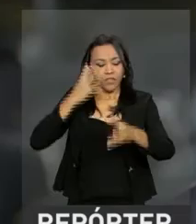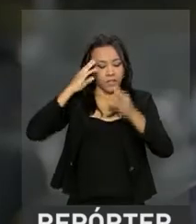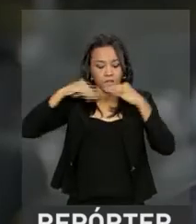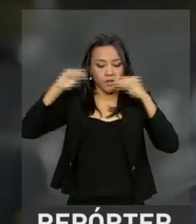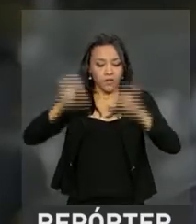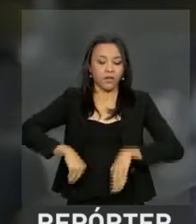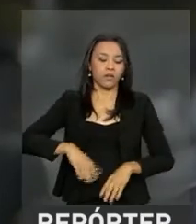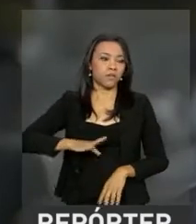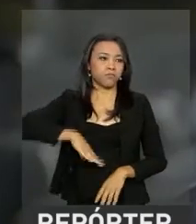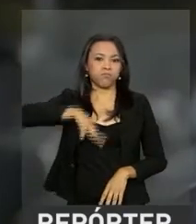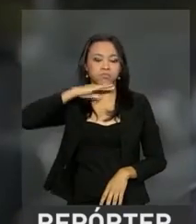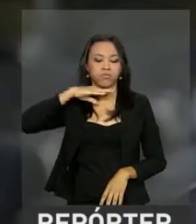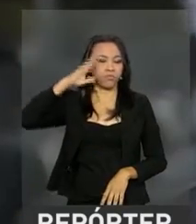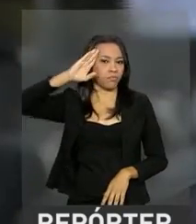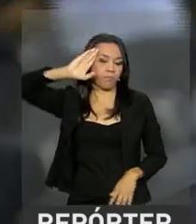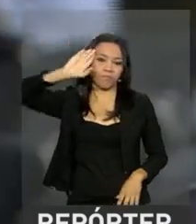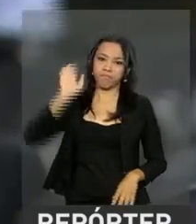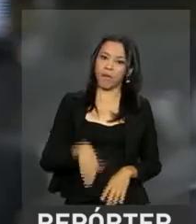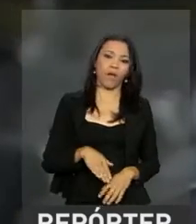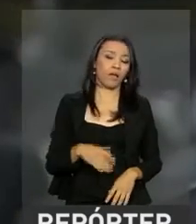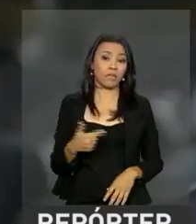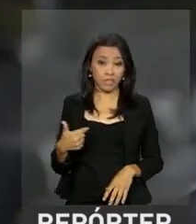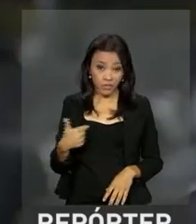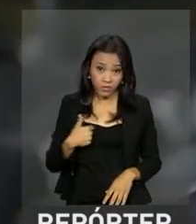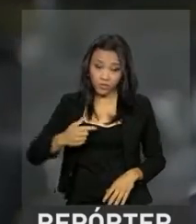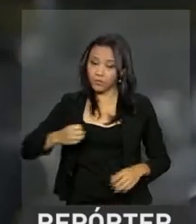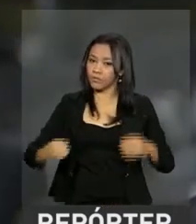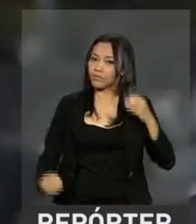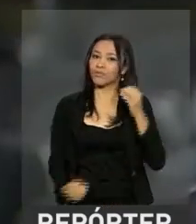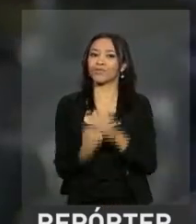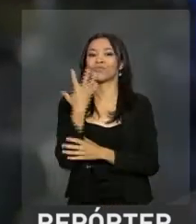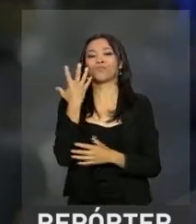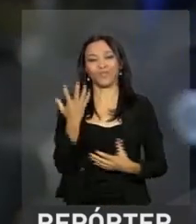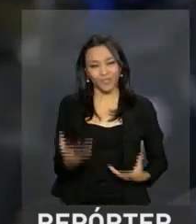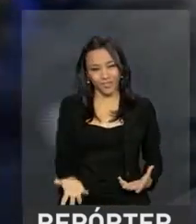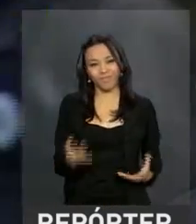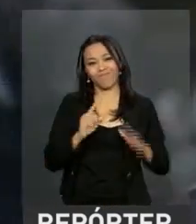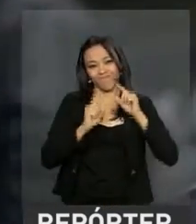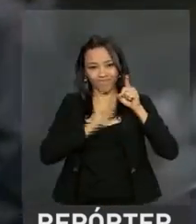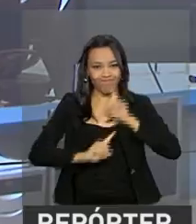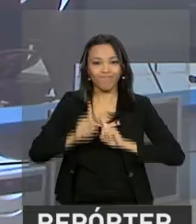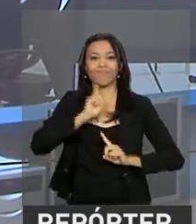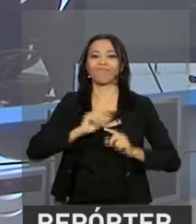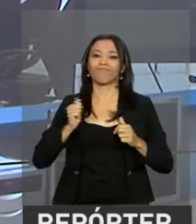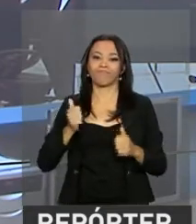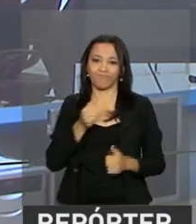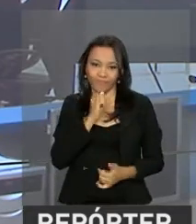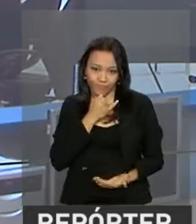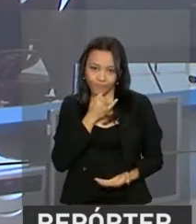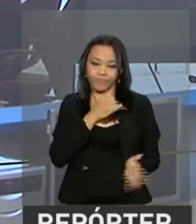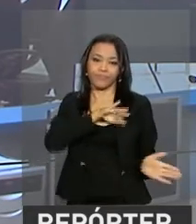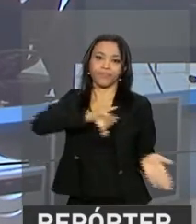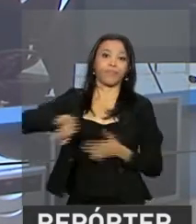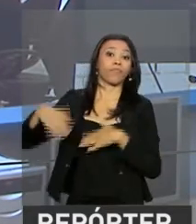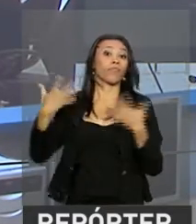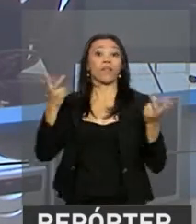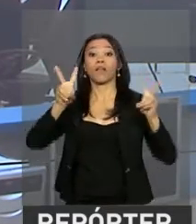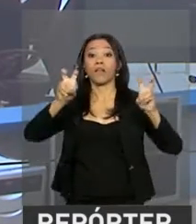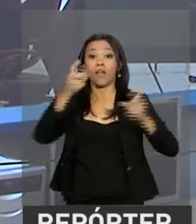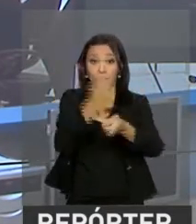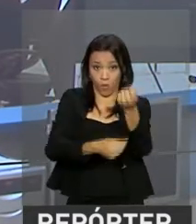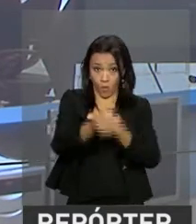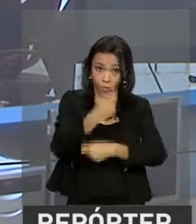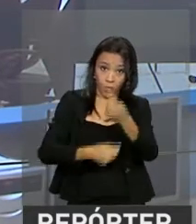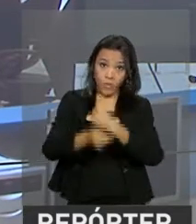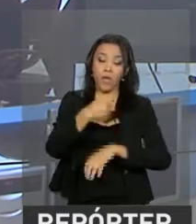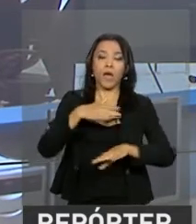desgastado, muito desestimulado, e isso desencadeia um processo de depressão. Falar de economia agora. A proposta que